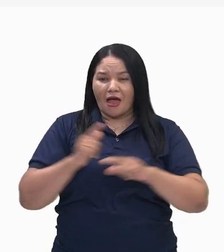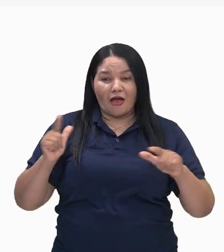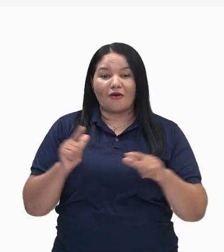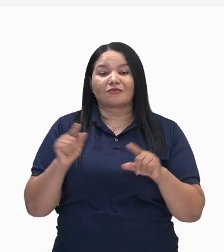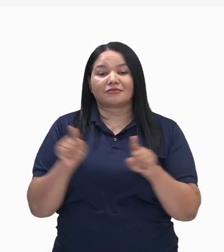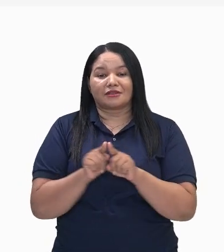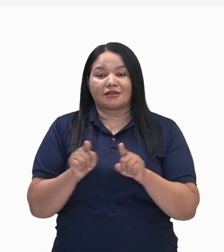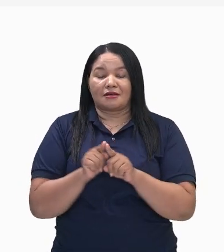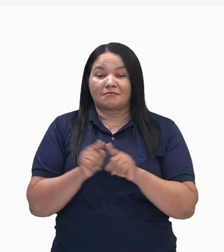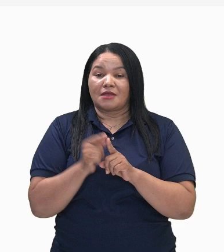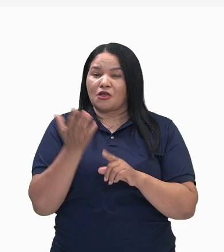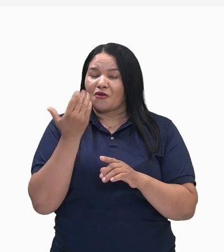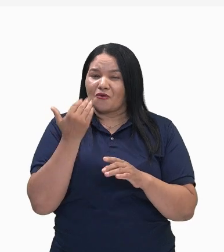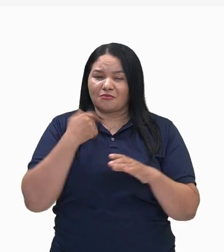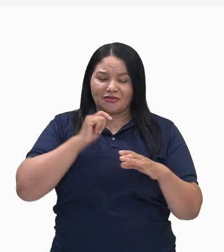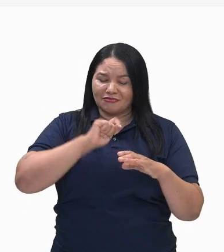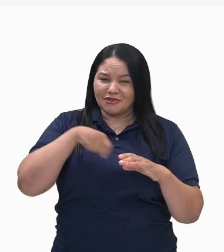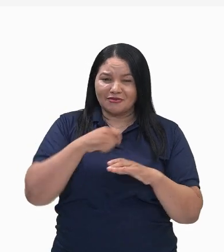de sabor